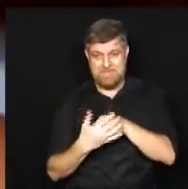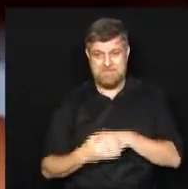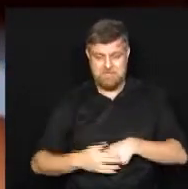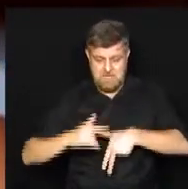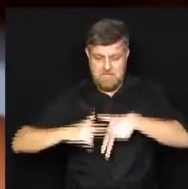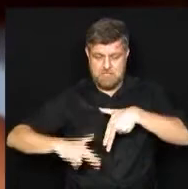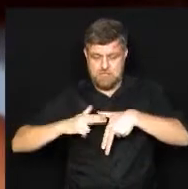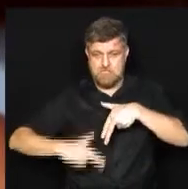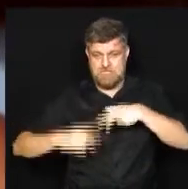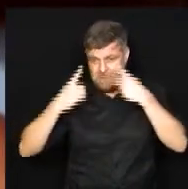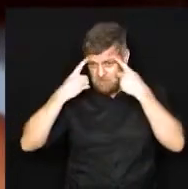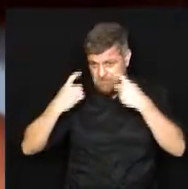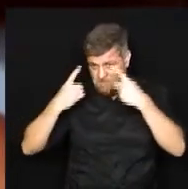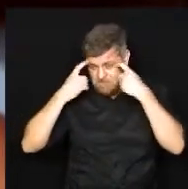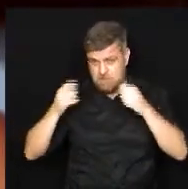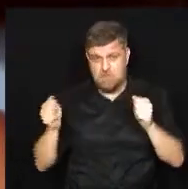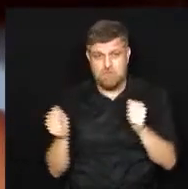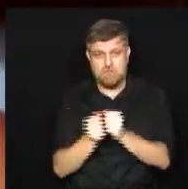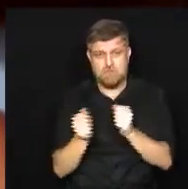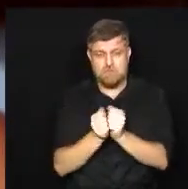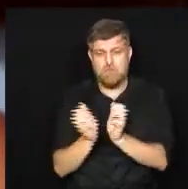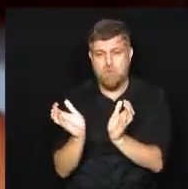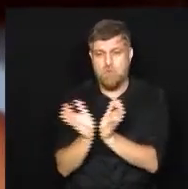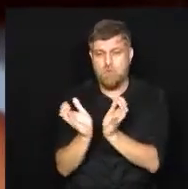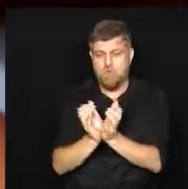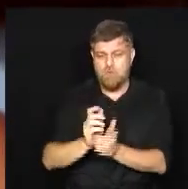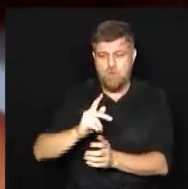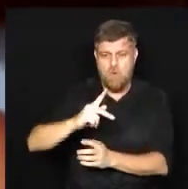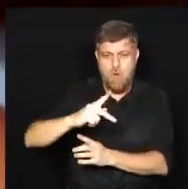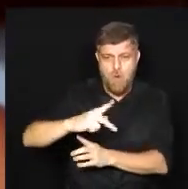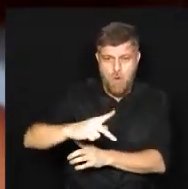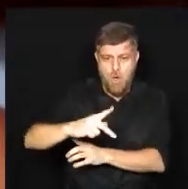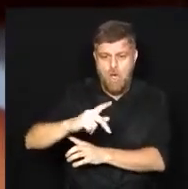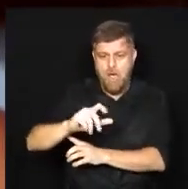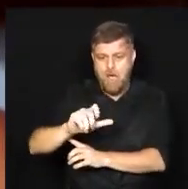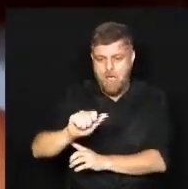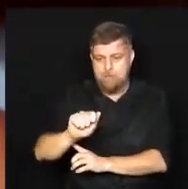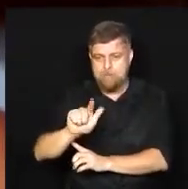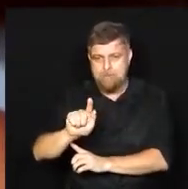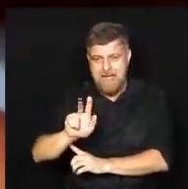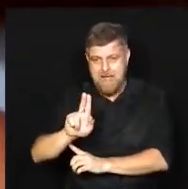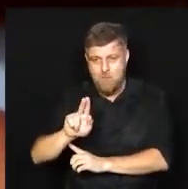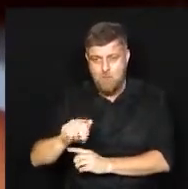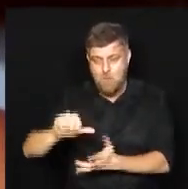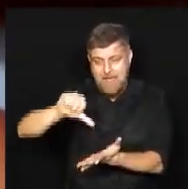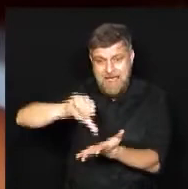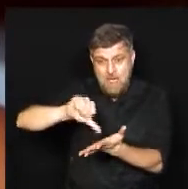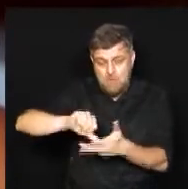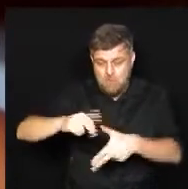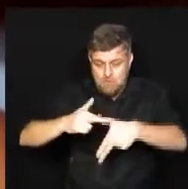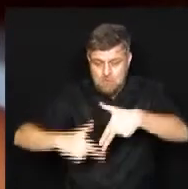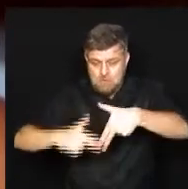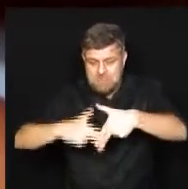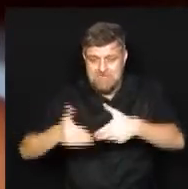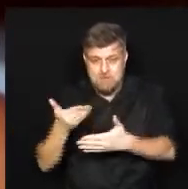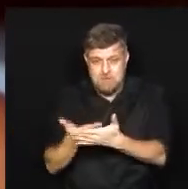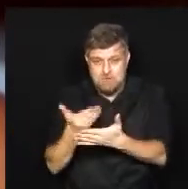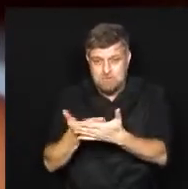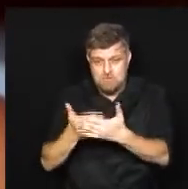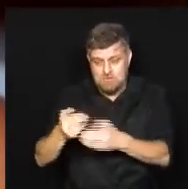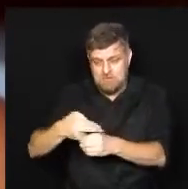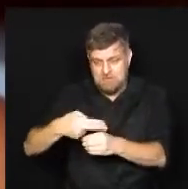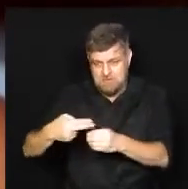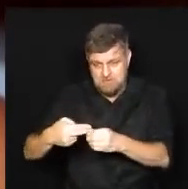Gênero, organizado junto com o PAGU, o Núcleo de Estudos de Gênero da Unicamp e o COMESP, que